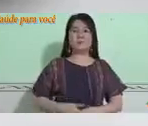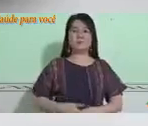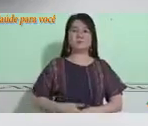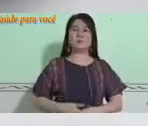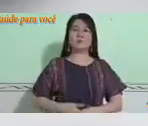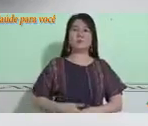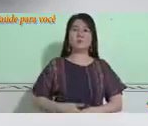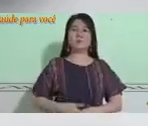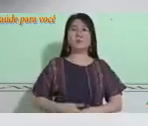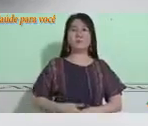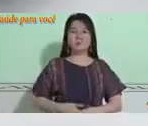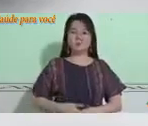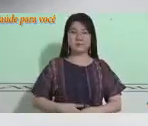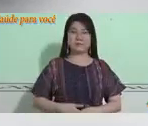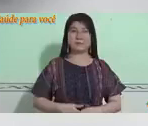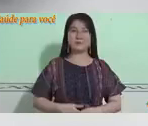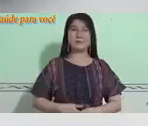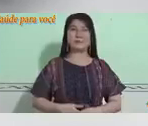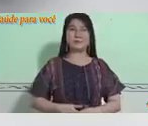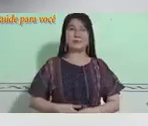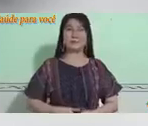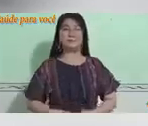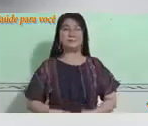STESRAME acento agudo